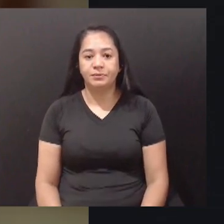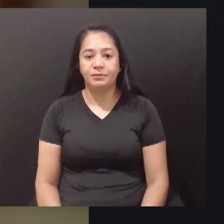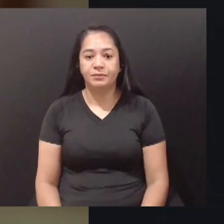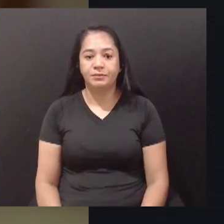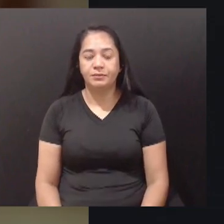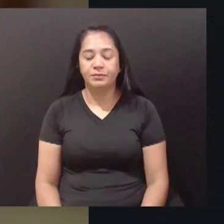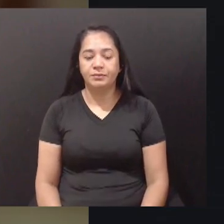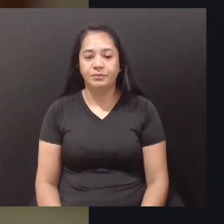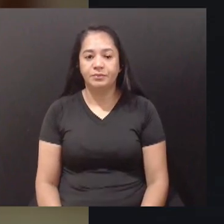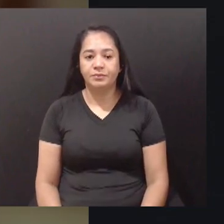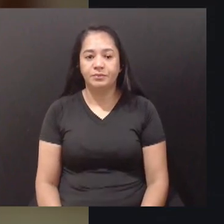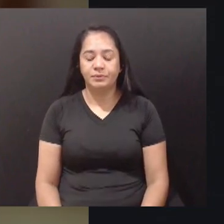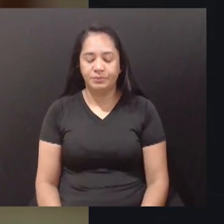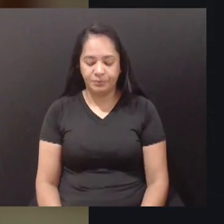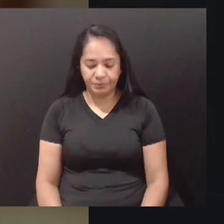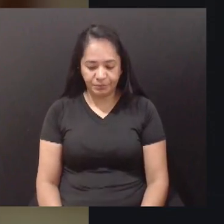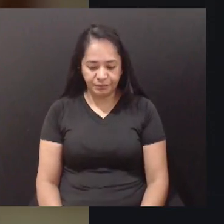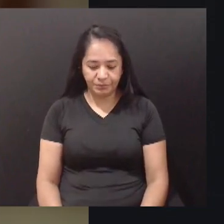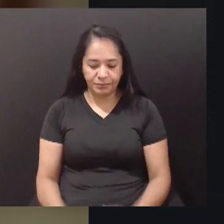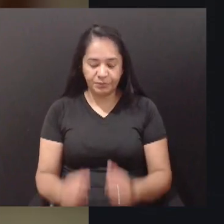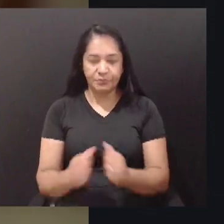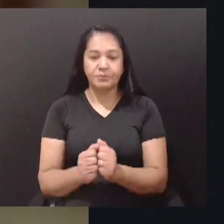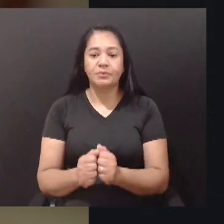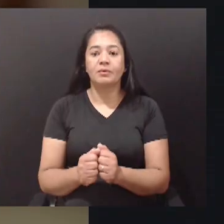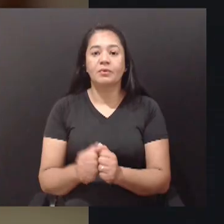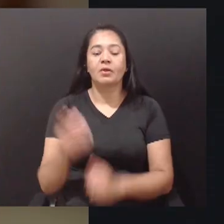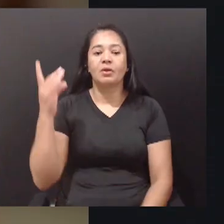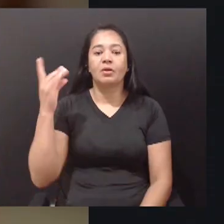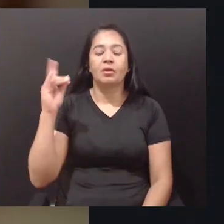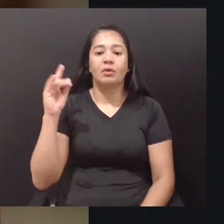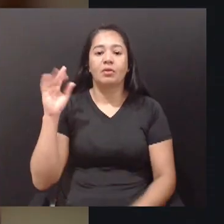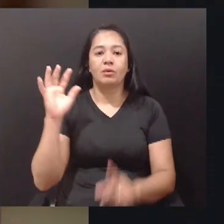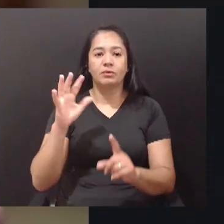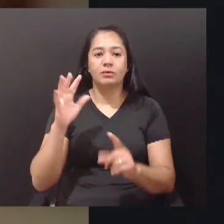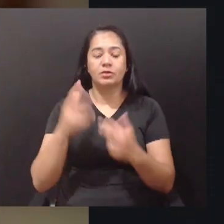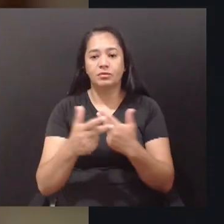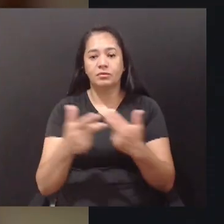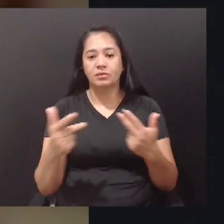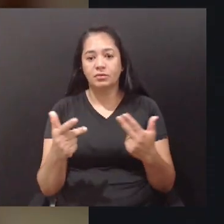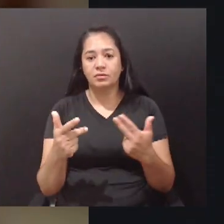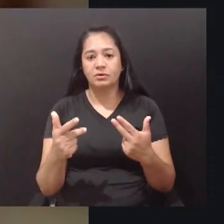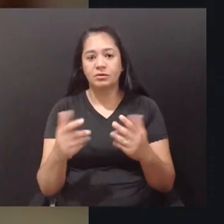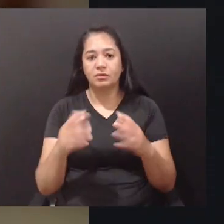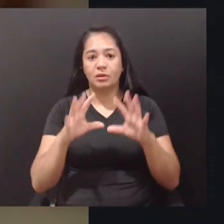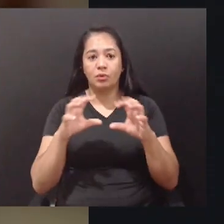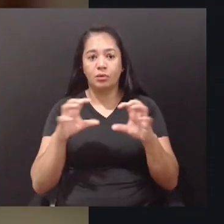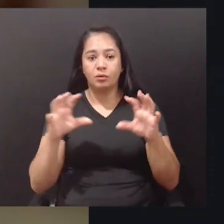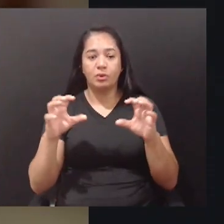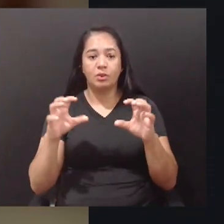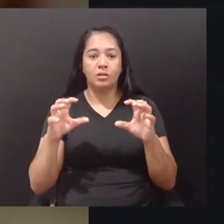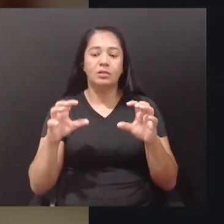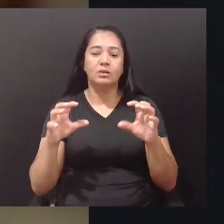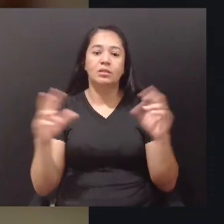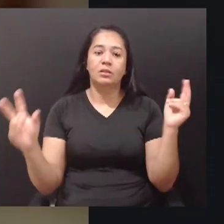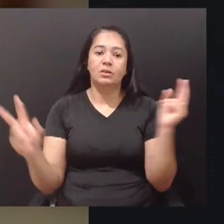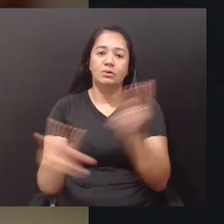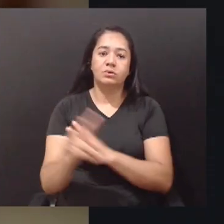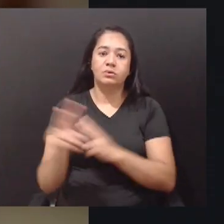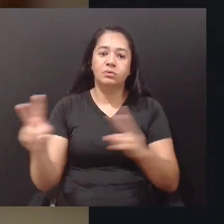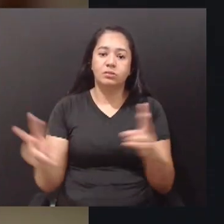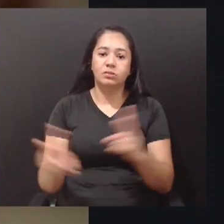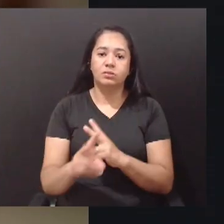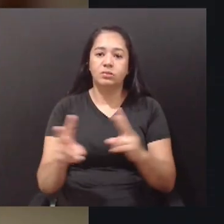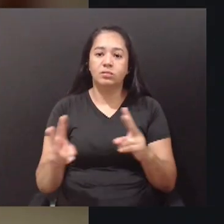o Paraguai e a Bolívia. Então, quando há uma confluência de fatores, quando há nuvens de tempestade em altas altitudes,